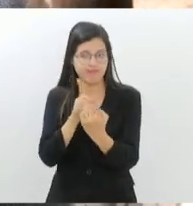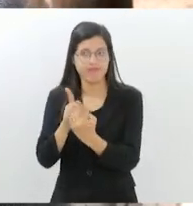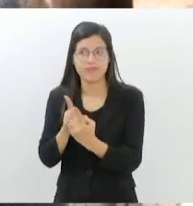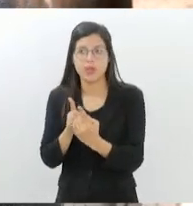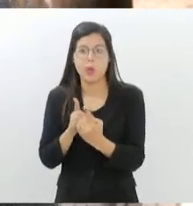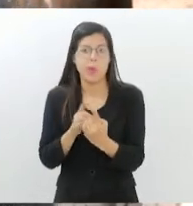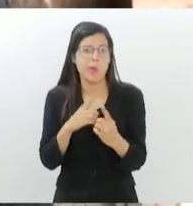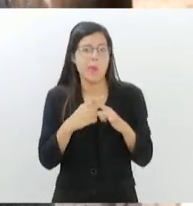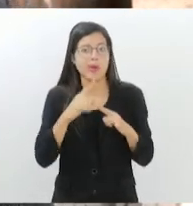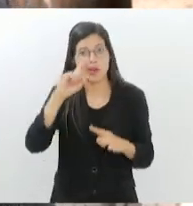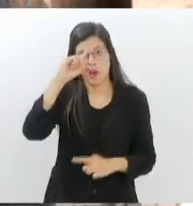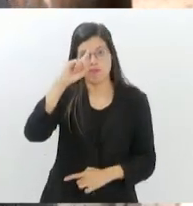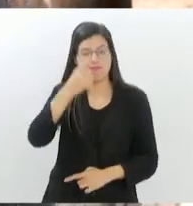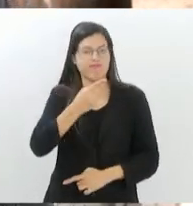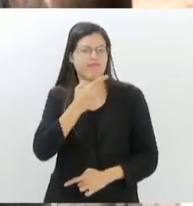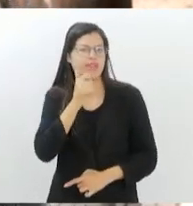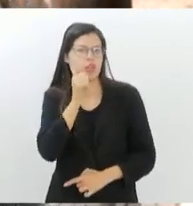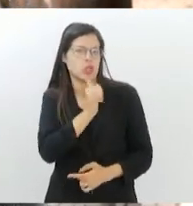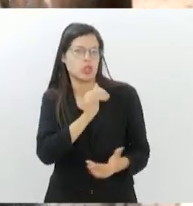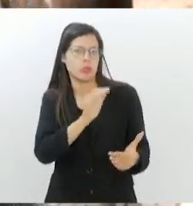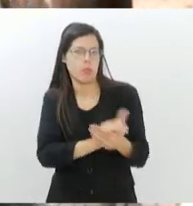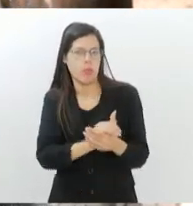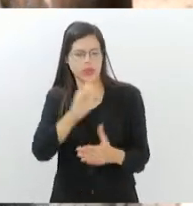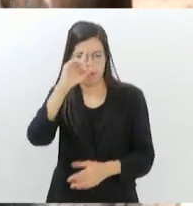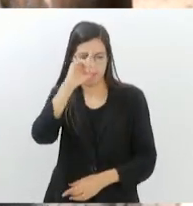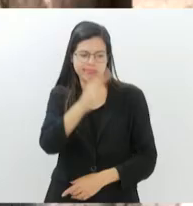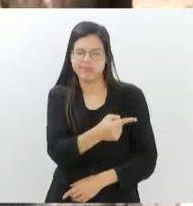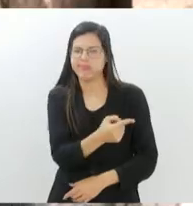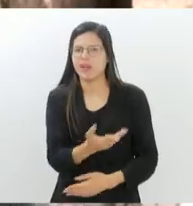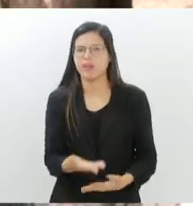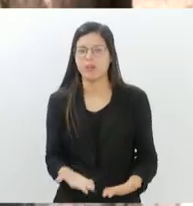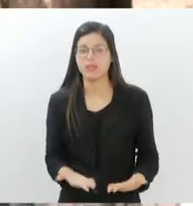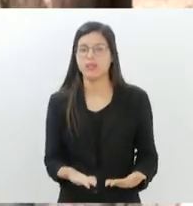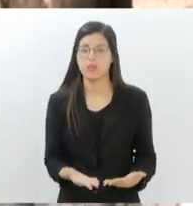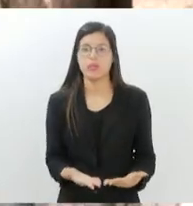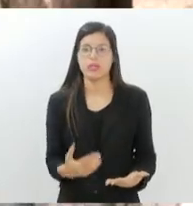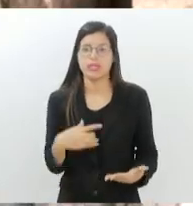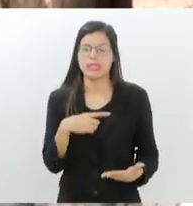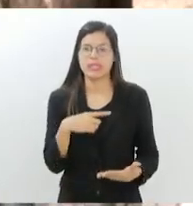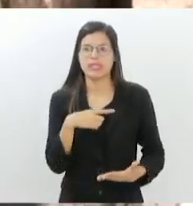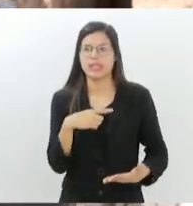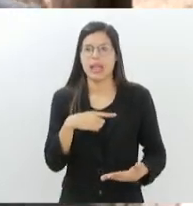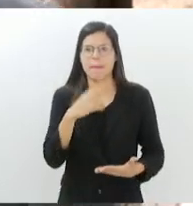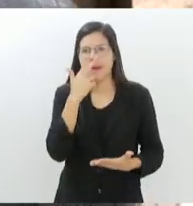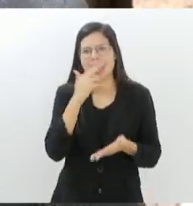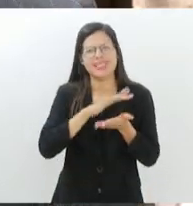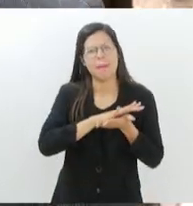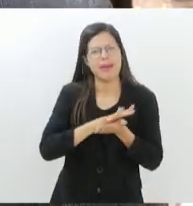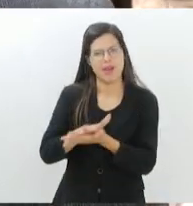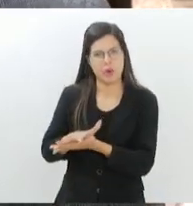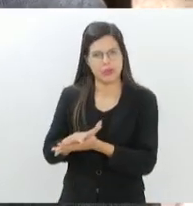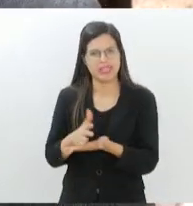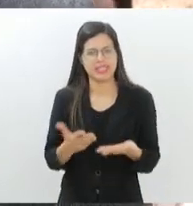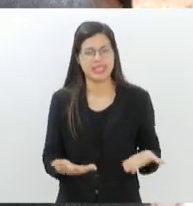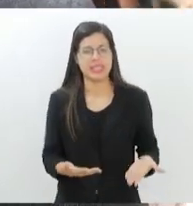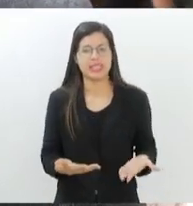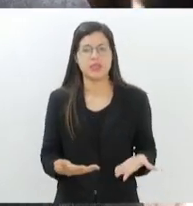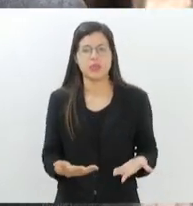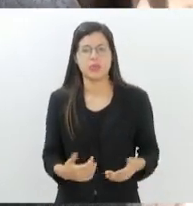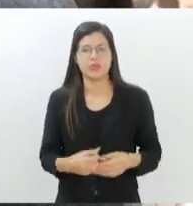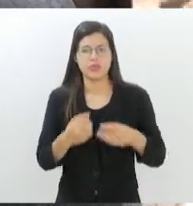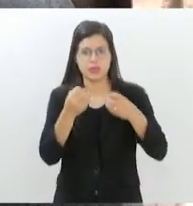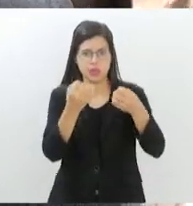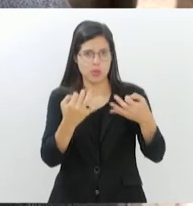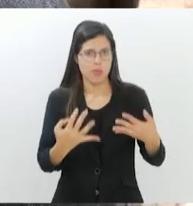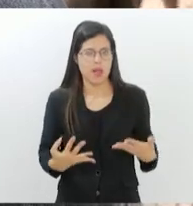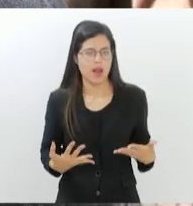ordem da mulher, da esposa, entendeu? E realmente tem esse preconceito. Mas, a grosso modo, para que